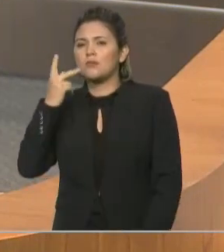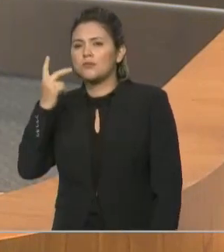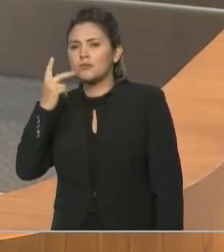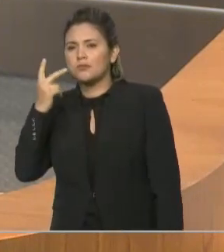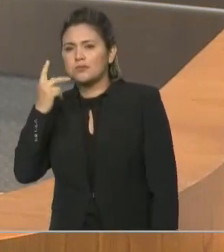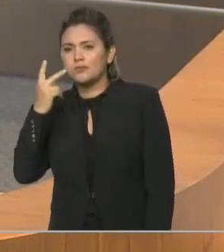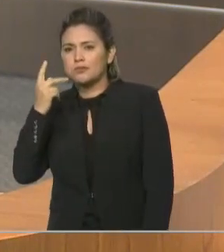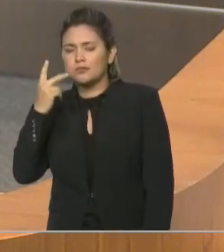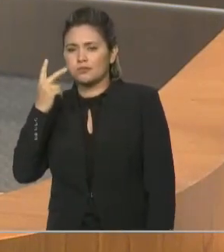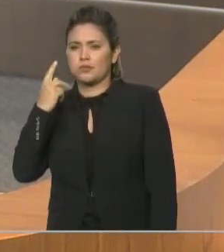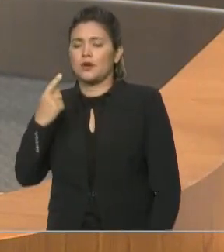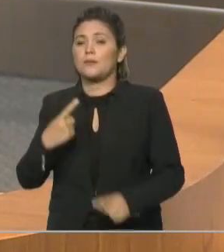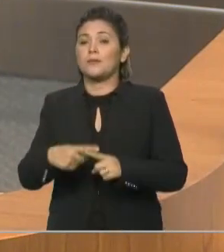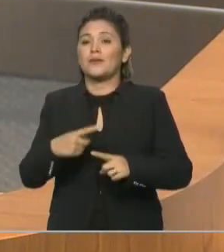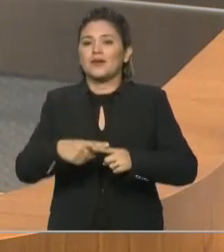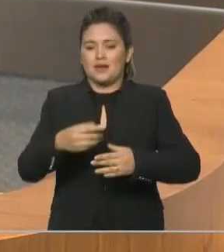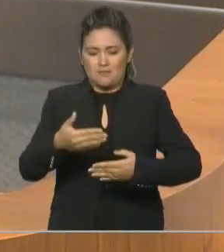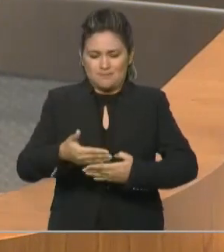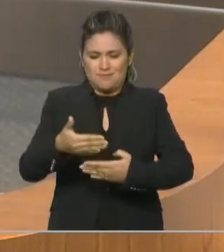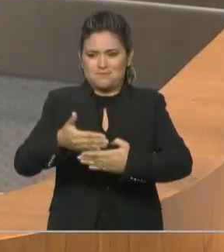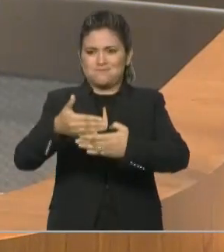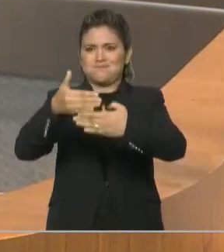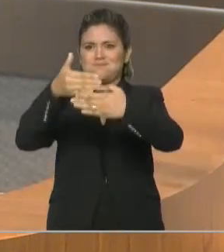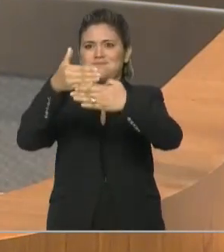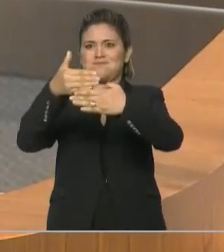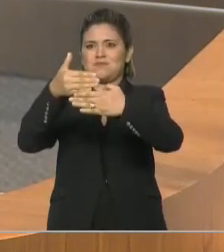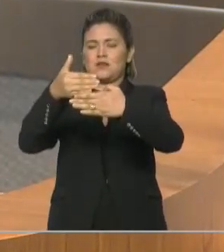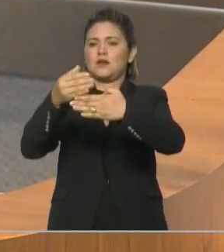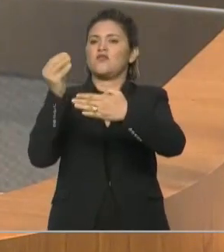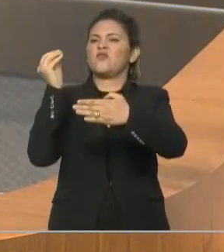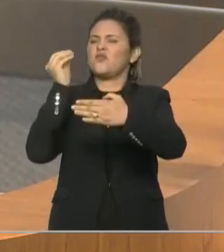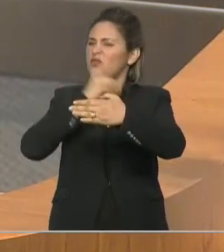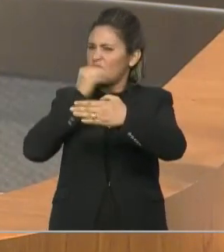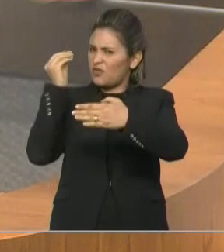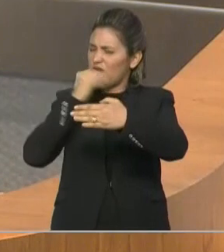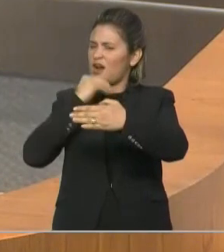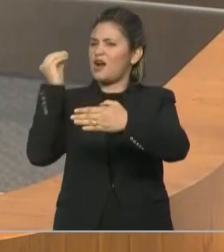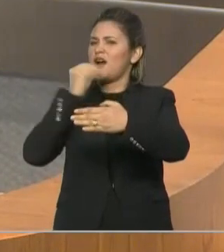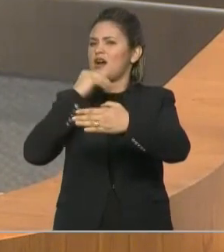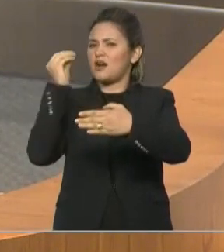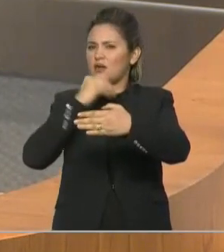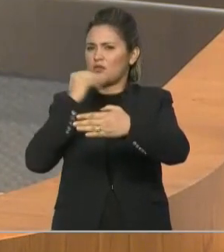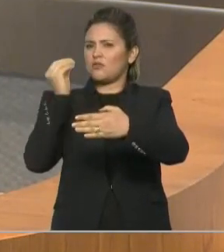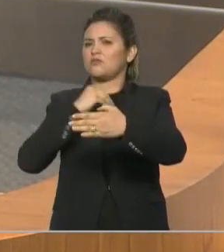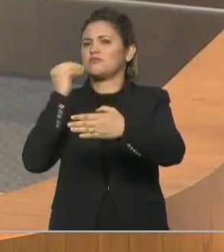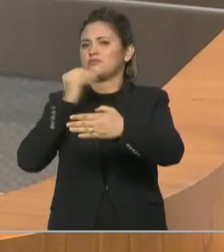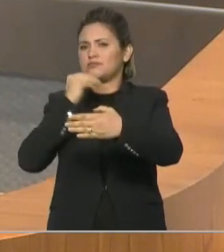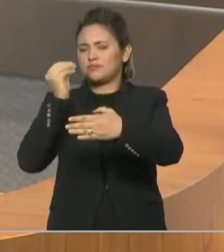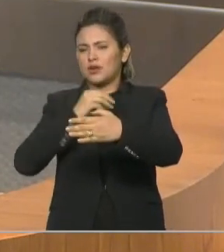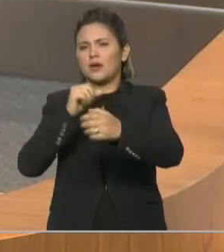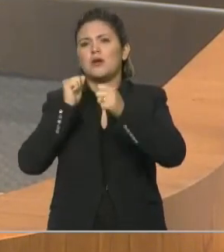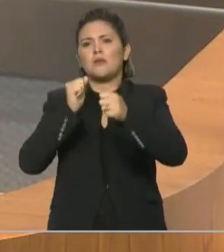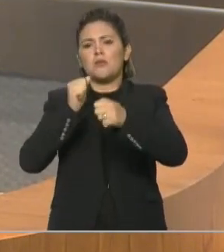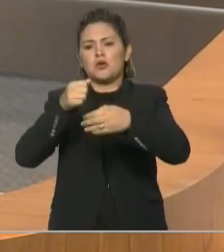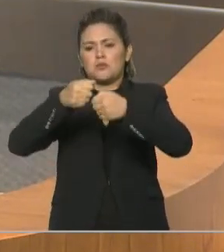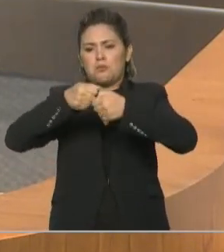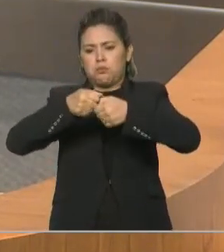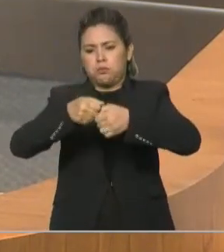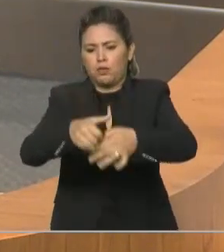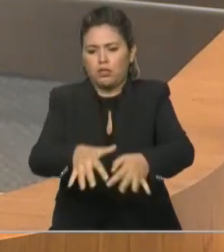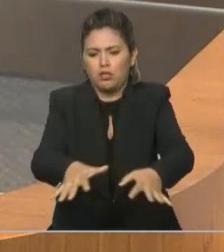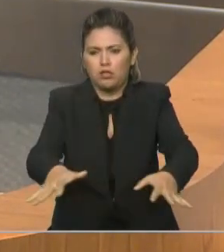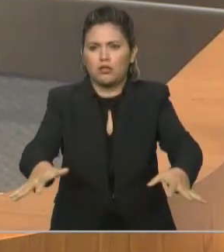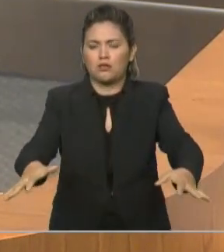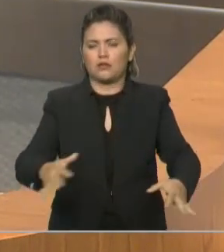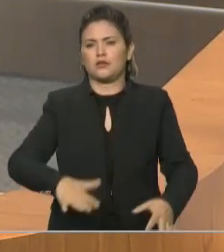extremamente fragilizadas e podem inundar toda uma região ali do Baixo Pindamearim. Então é preciso você